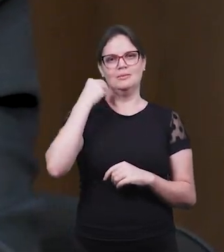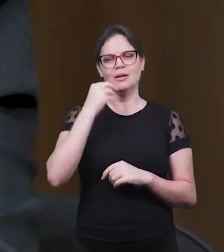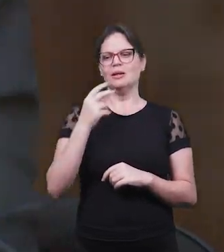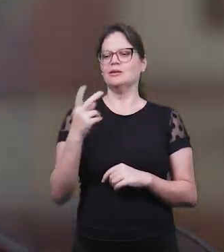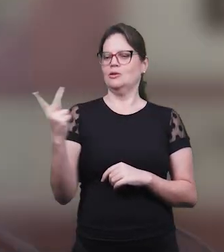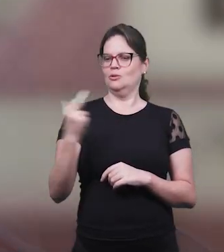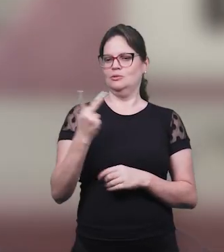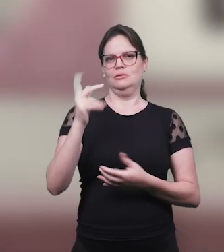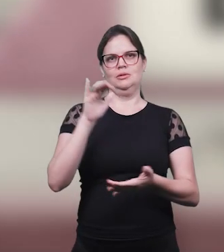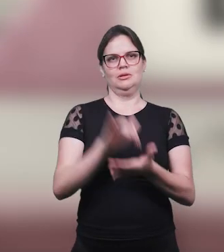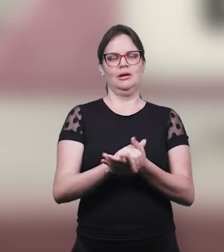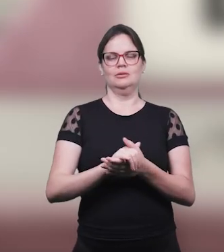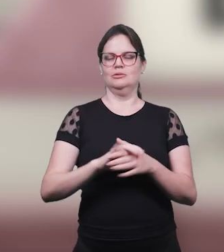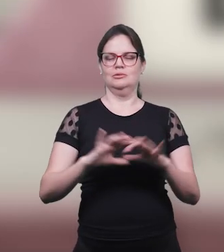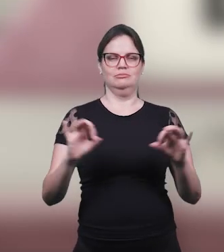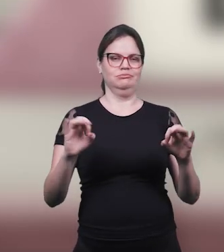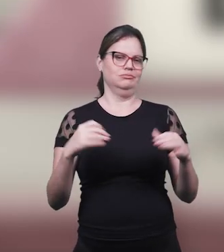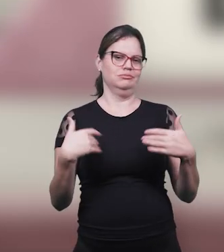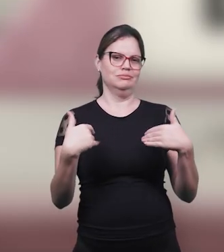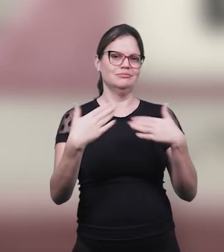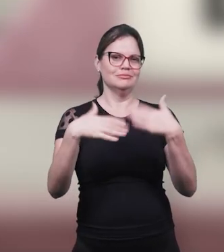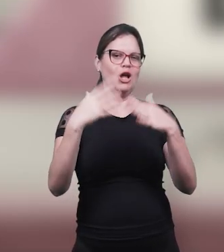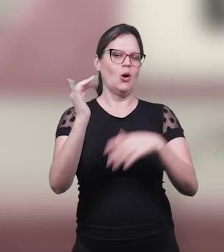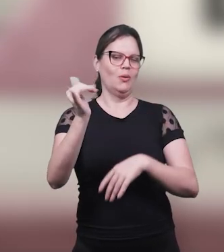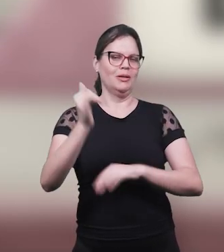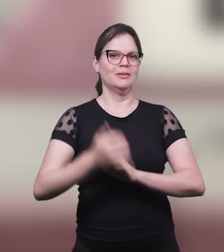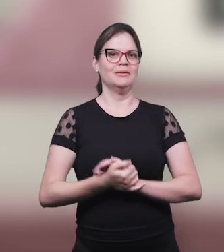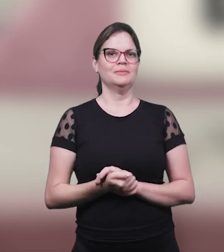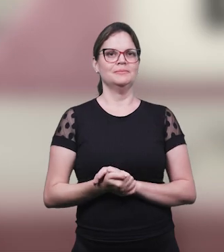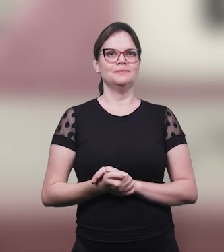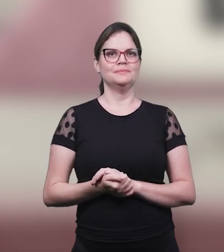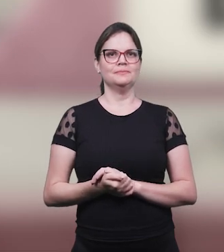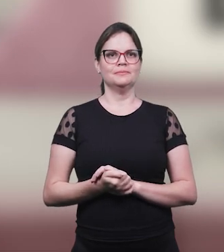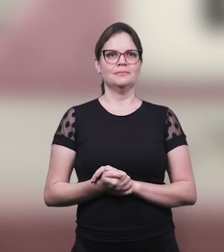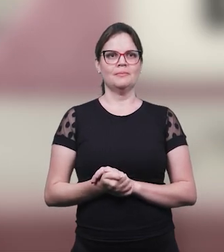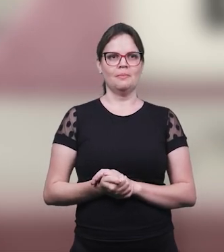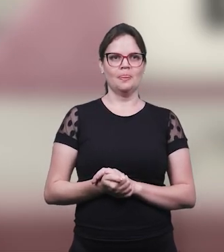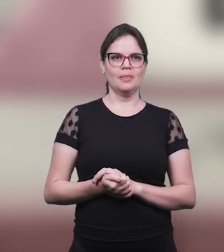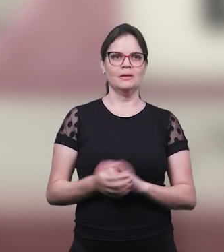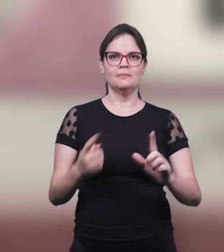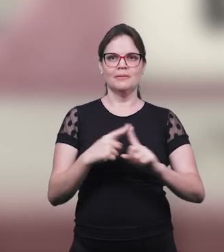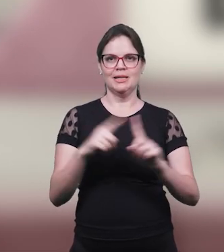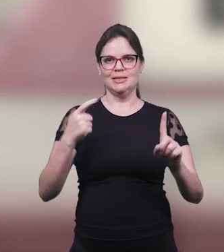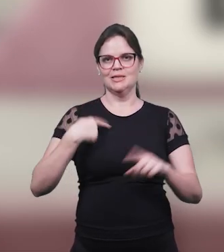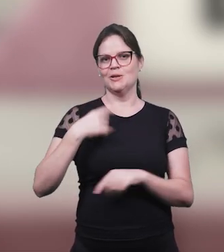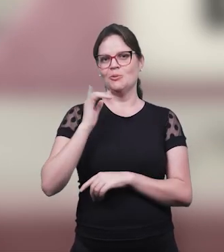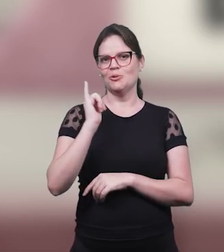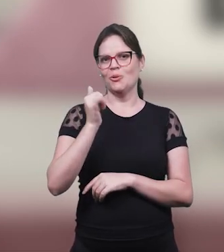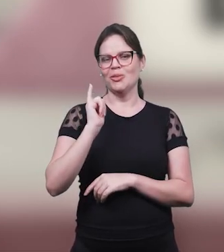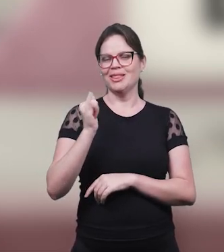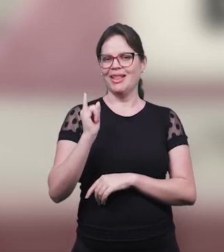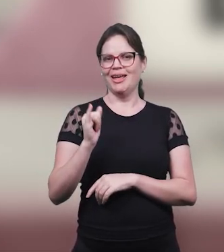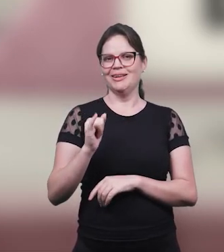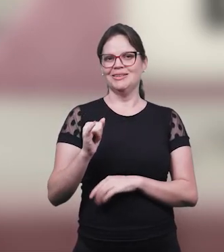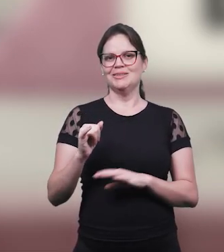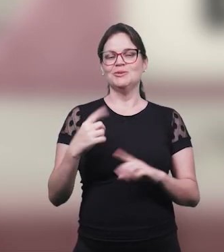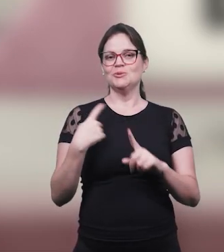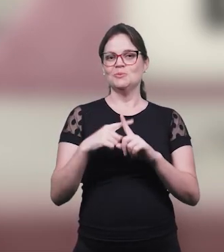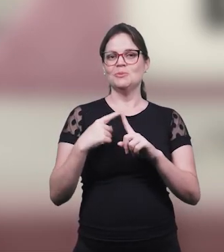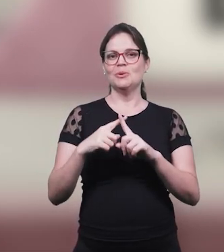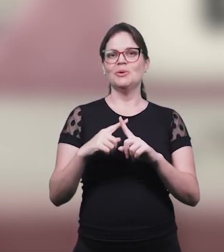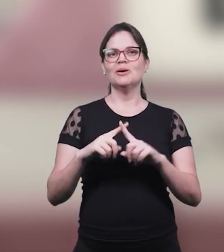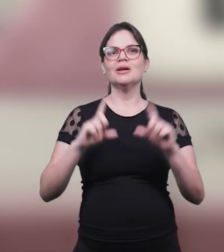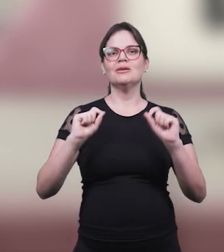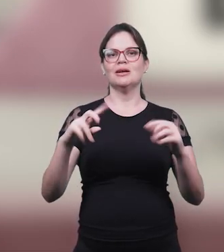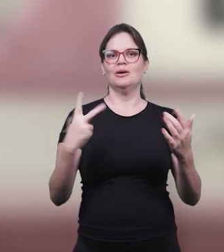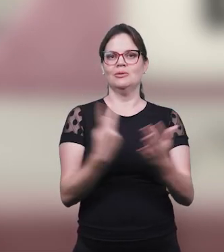casamos, né? Enfim. Isso eu fiz questão de fazer essa abordagem porque ela interfere exatamente